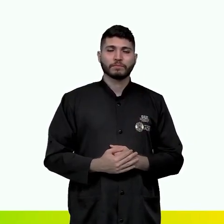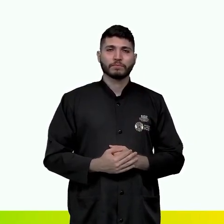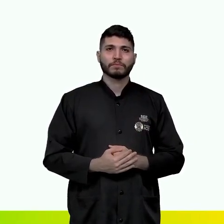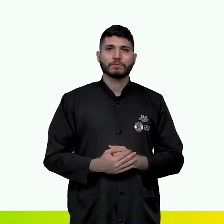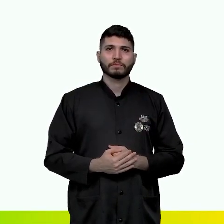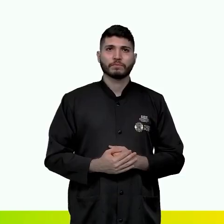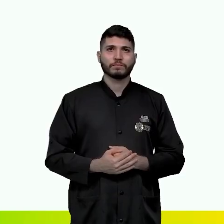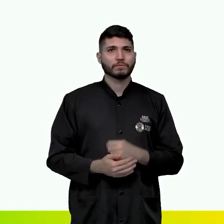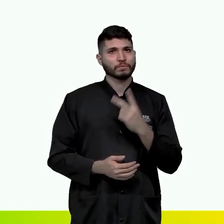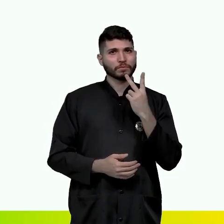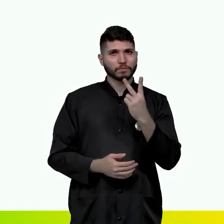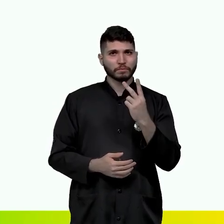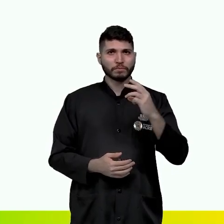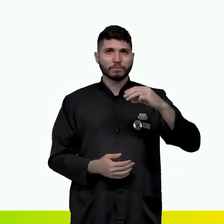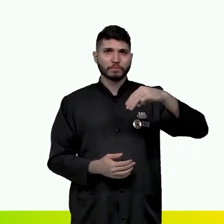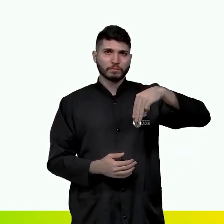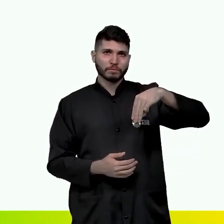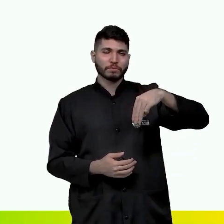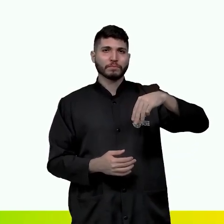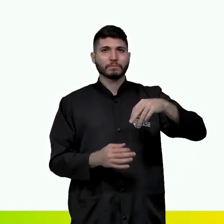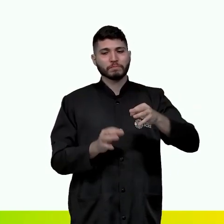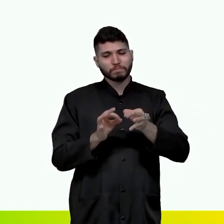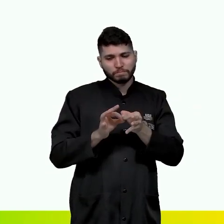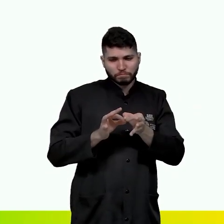2 metros de comprimento por